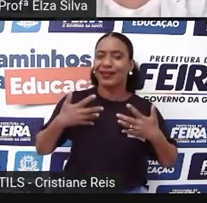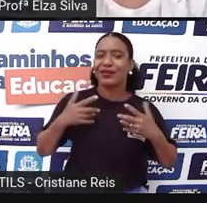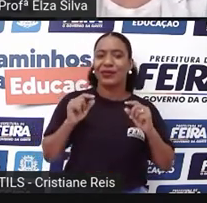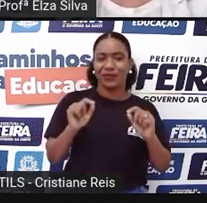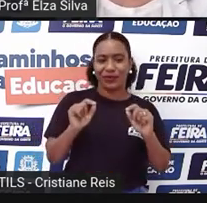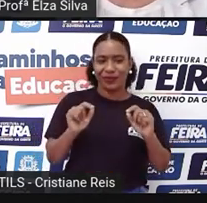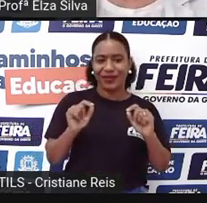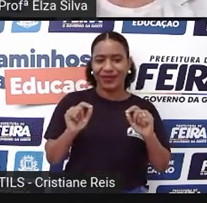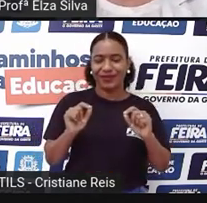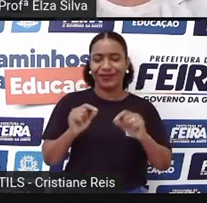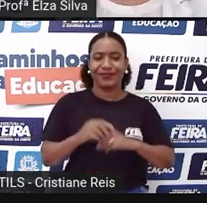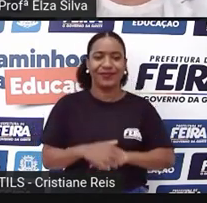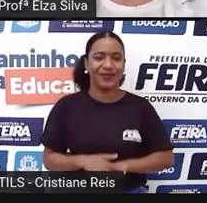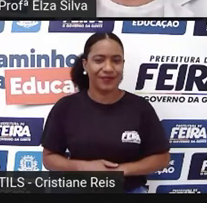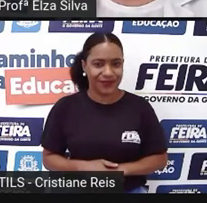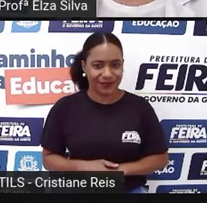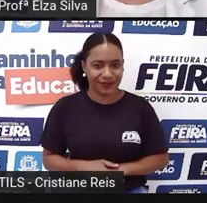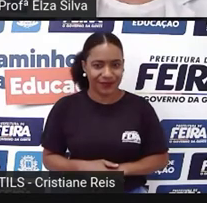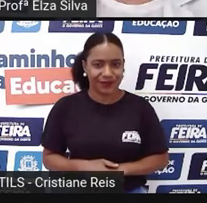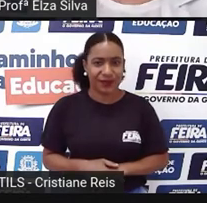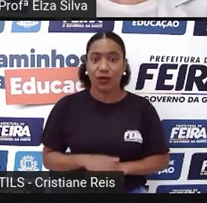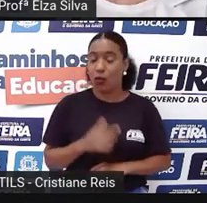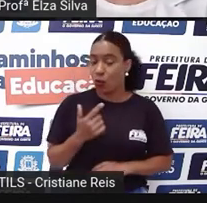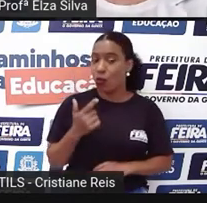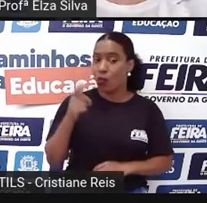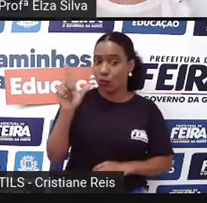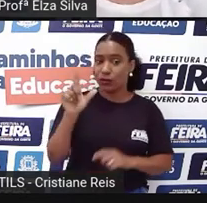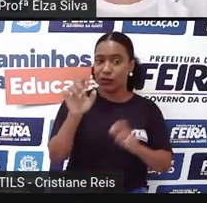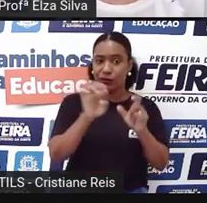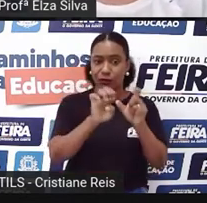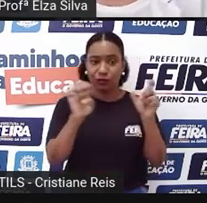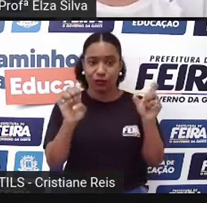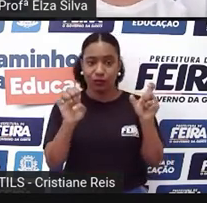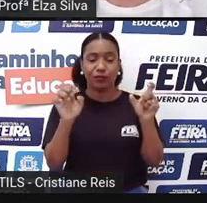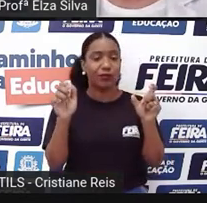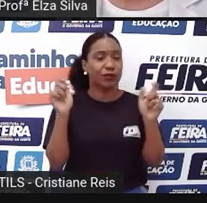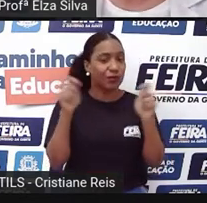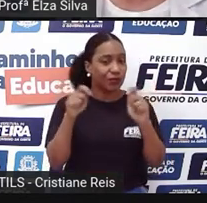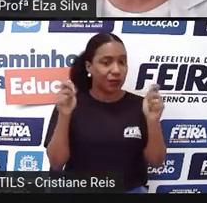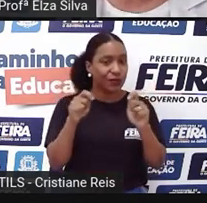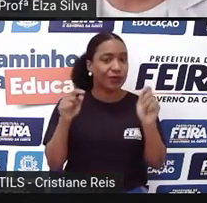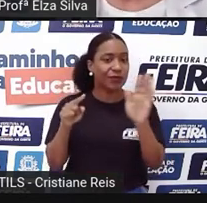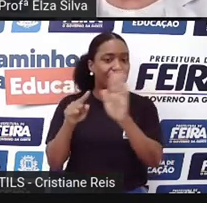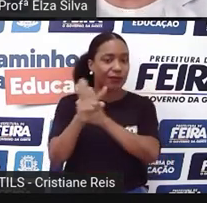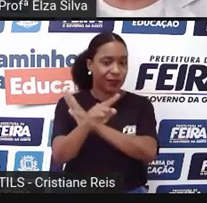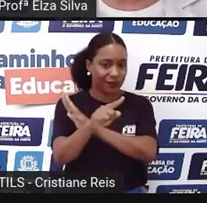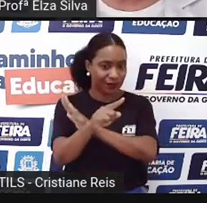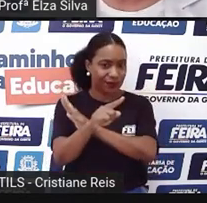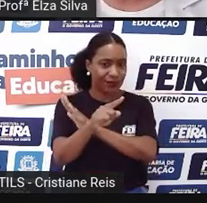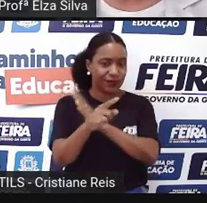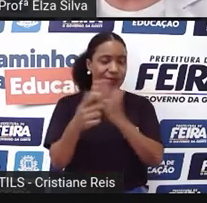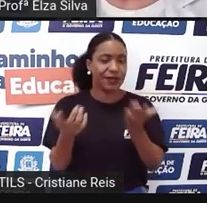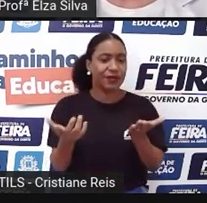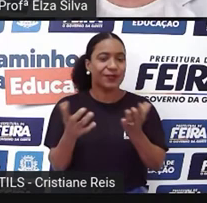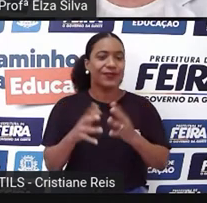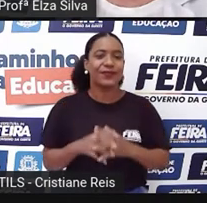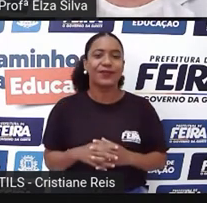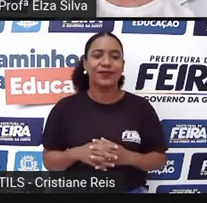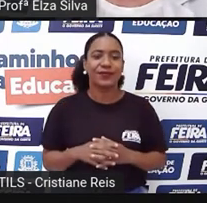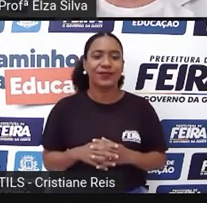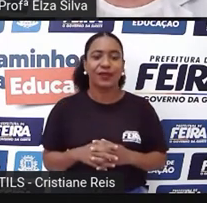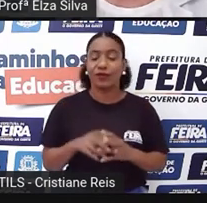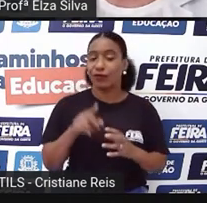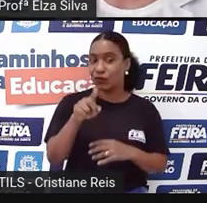you enjoy doing? Seria uma outra estrutura que a gente pode utilizar para perguntar sobre o hobby, né? O que